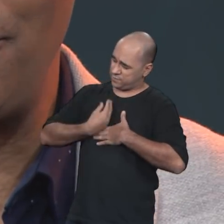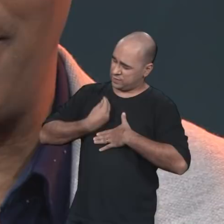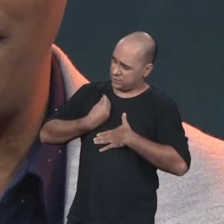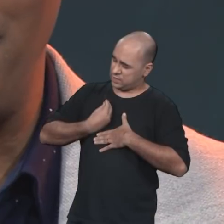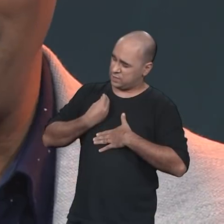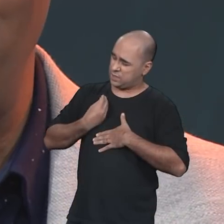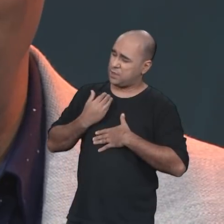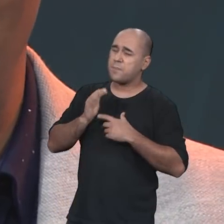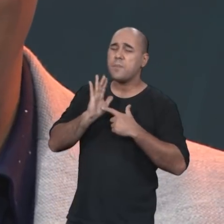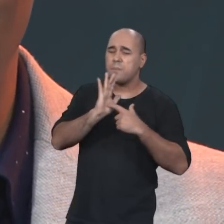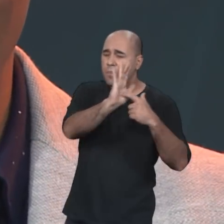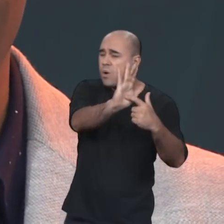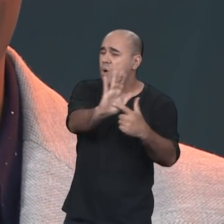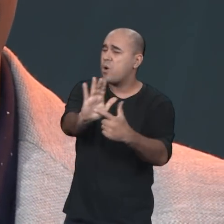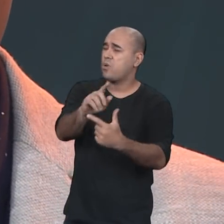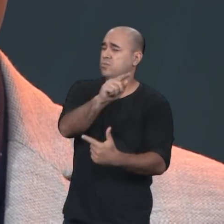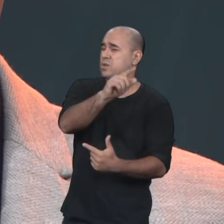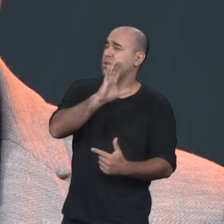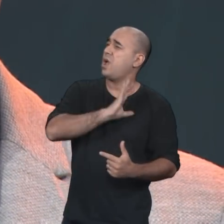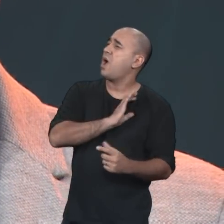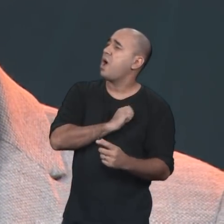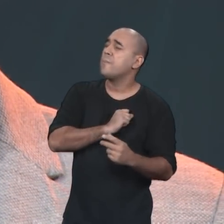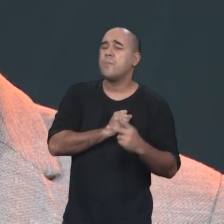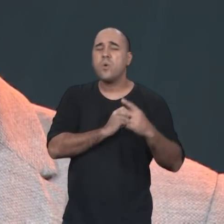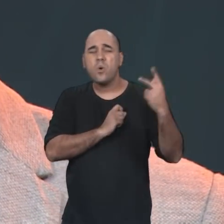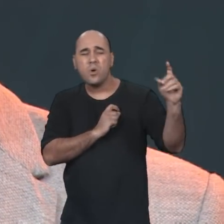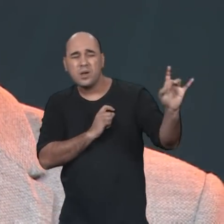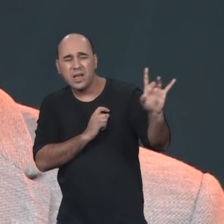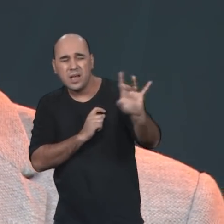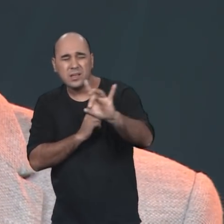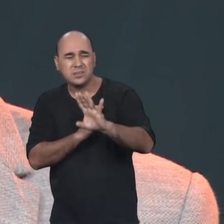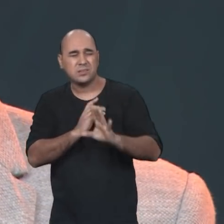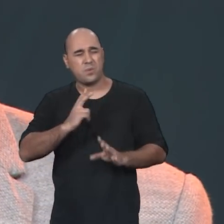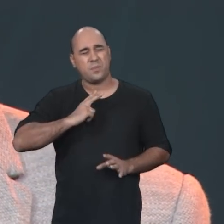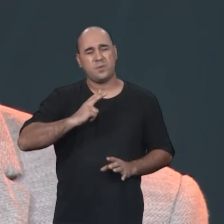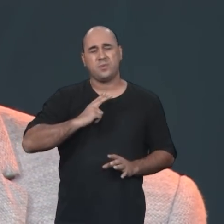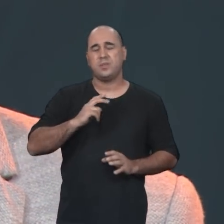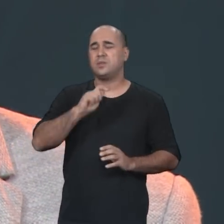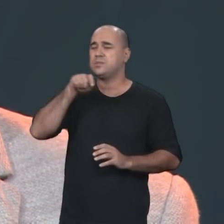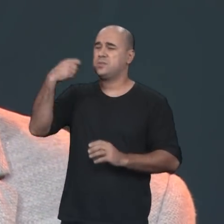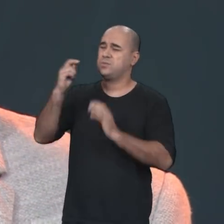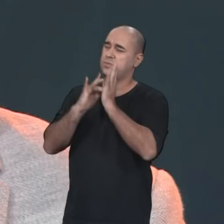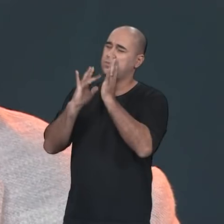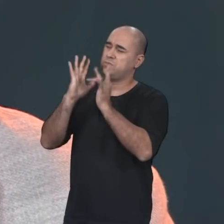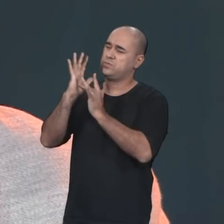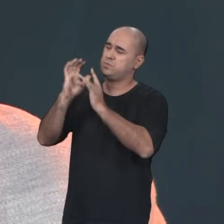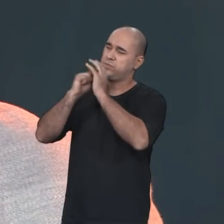possa demonstrar também na vida de cada um deles. Em nome de Jesus. Amém, Senhor.